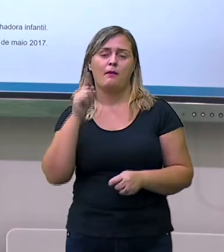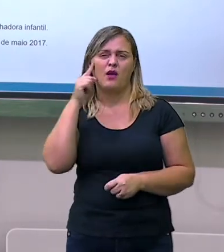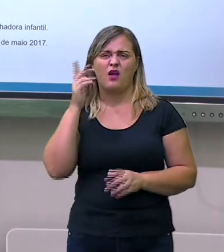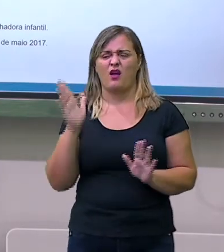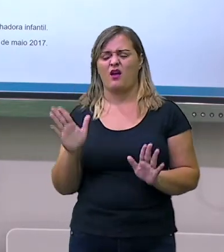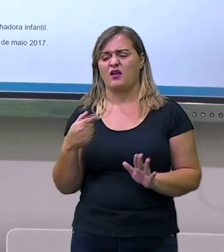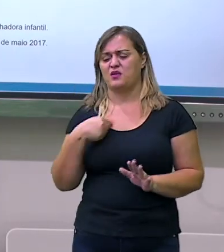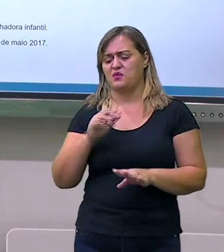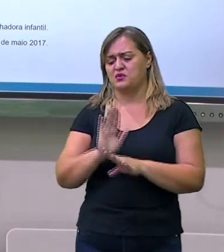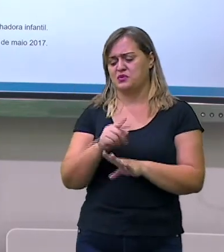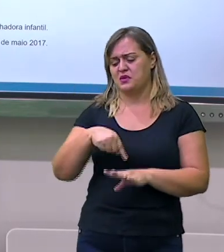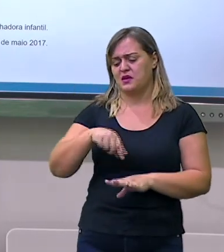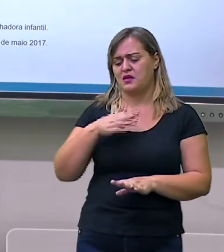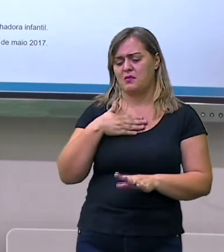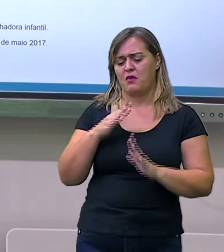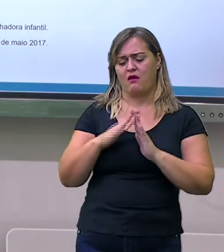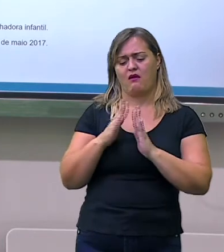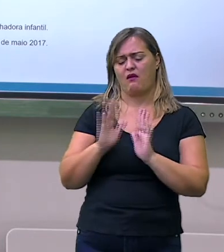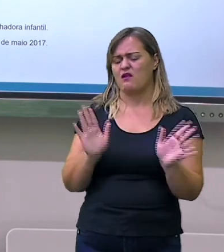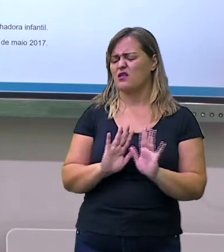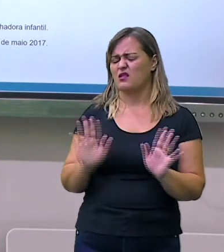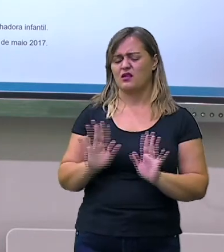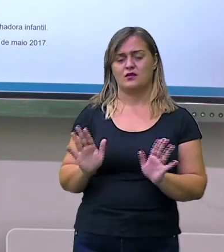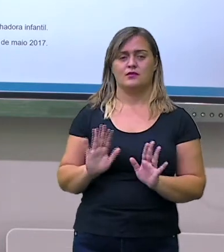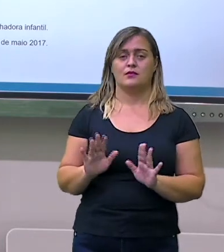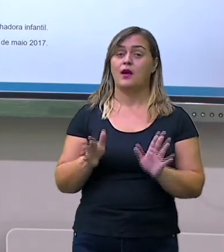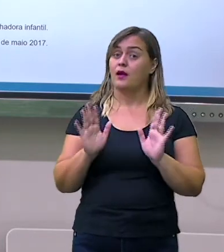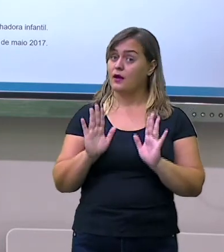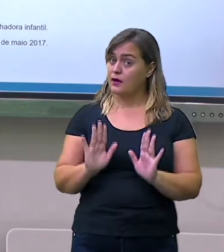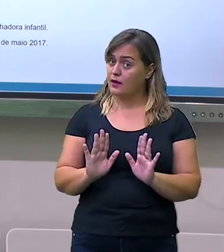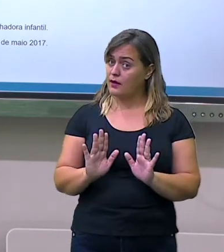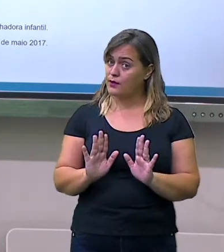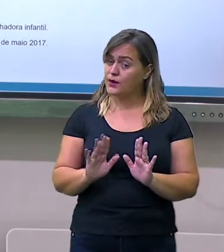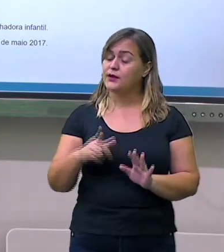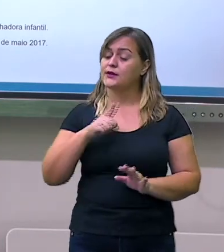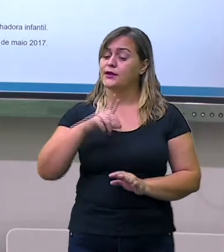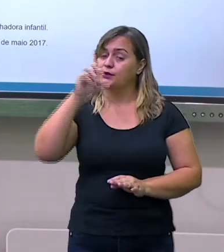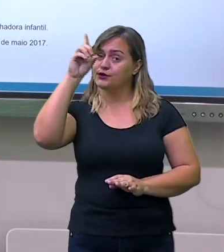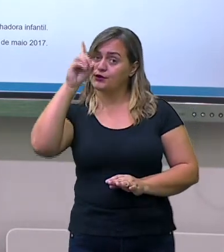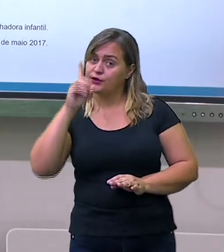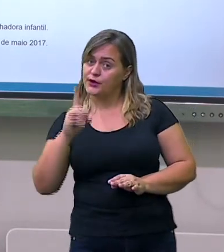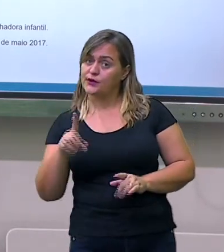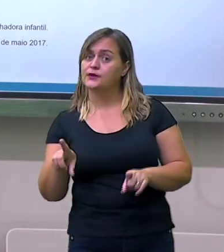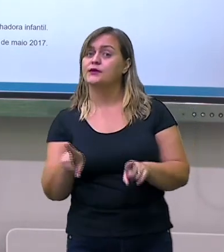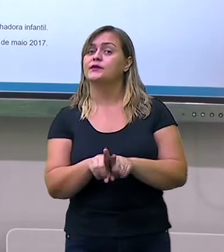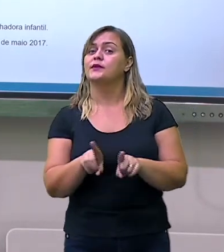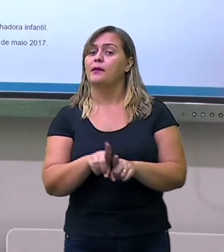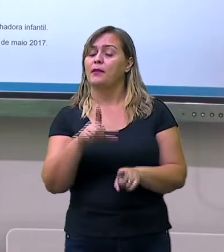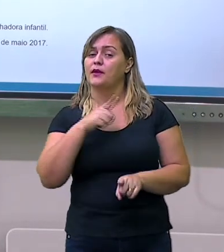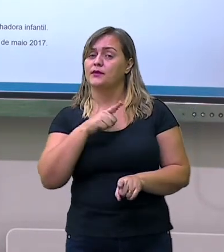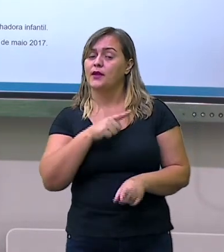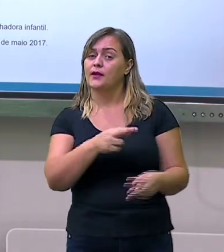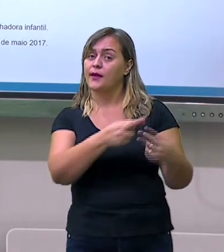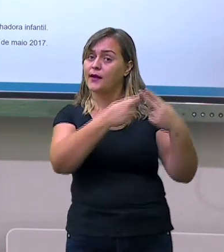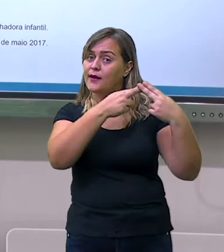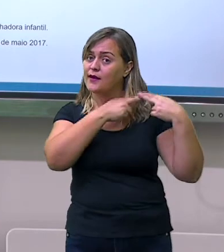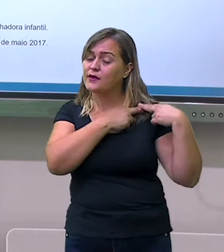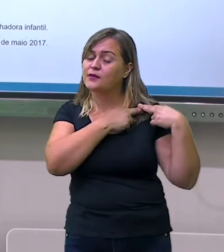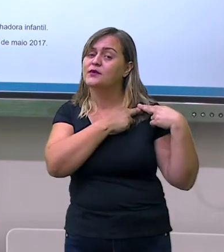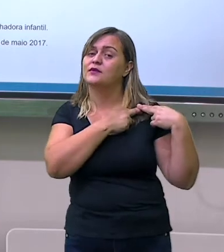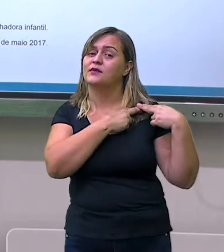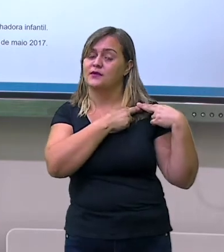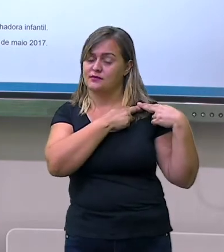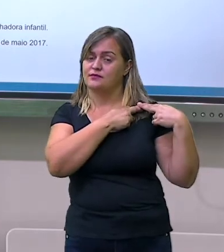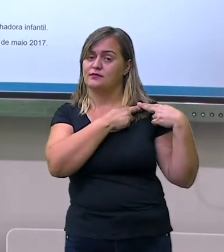casa. Peraí, todo direito vem acompanhado de deveres. Aqui nós estamos falando de uma